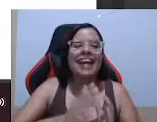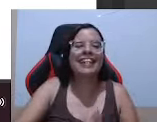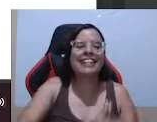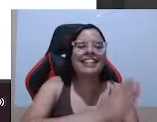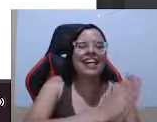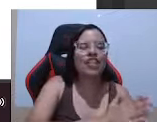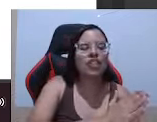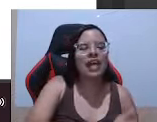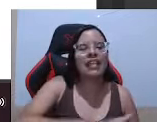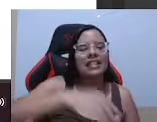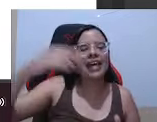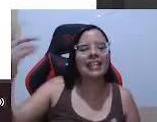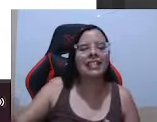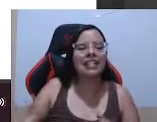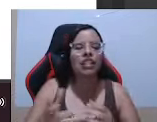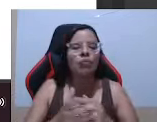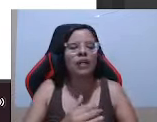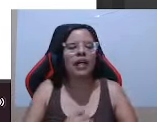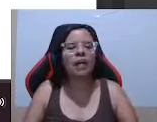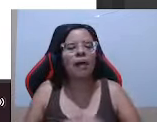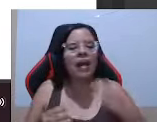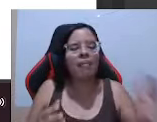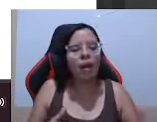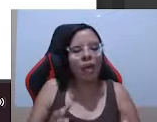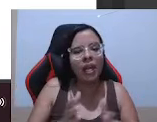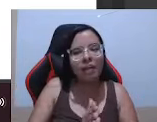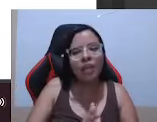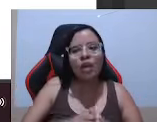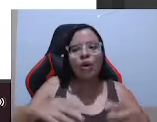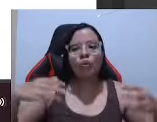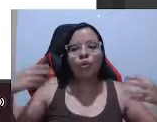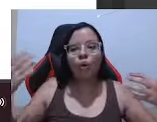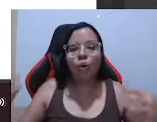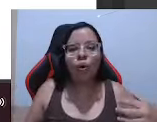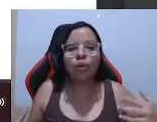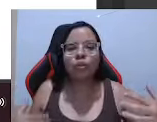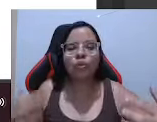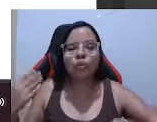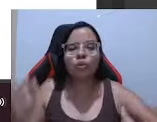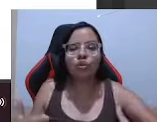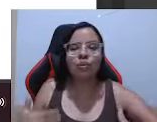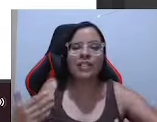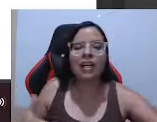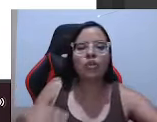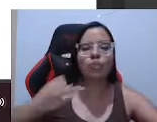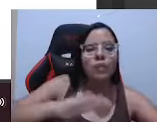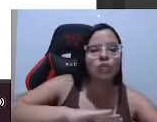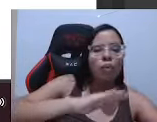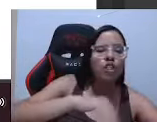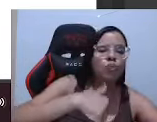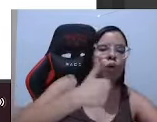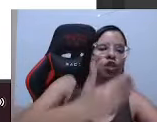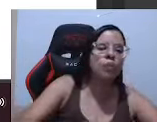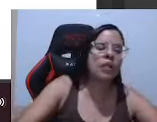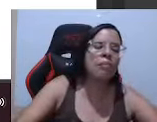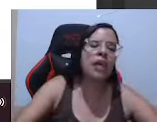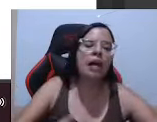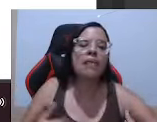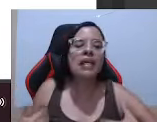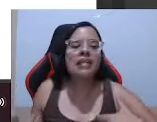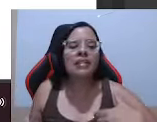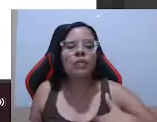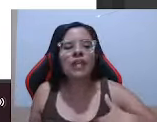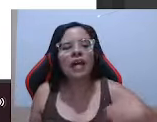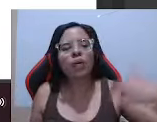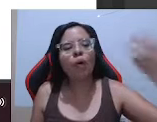nas análises de editais lá de Santana de Parnaíba e Barueri, os concursos nos últimos anos, principalmente